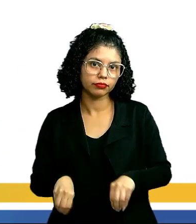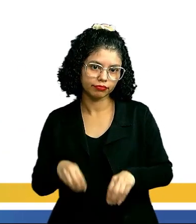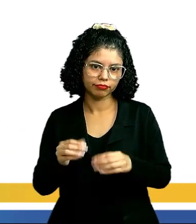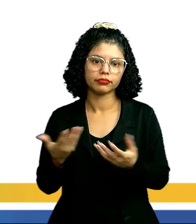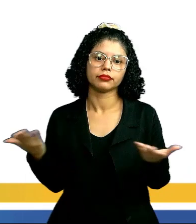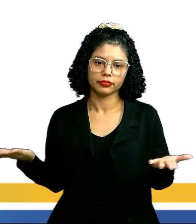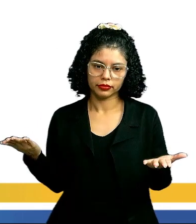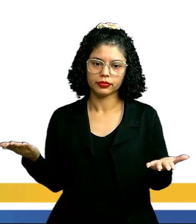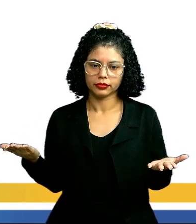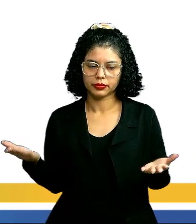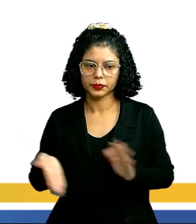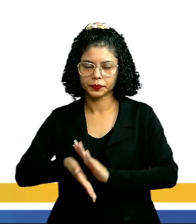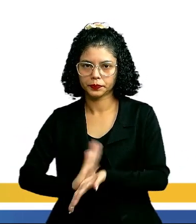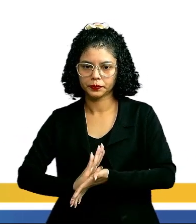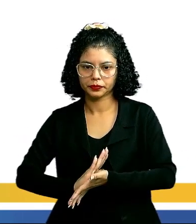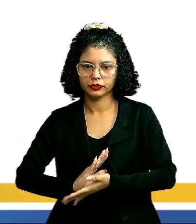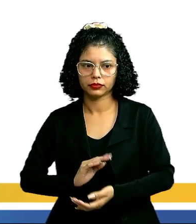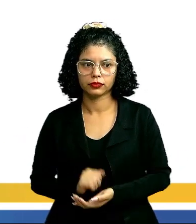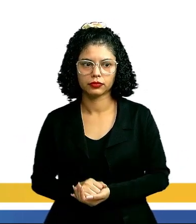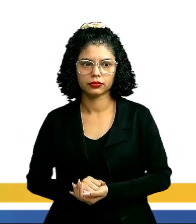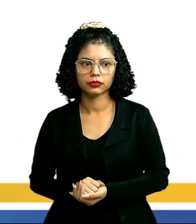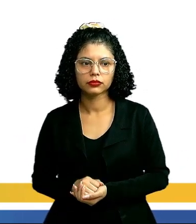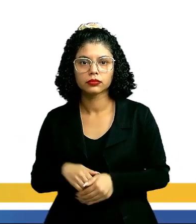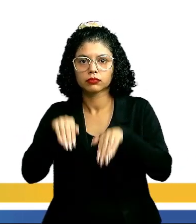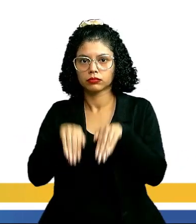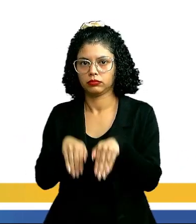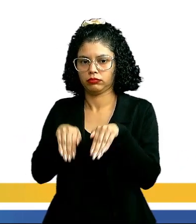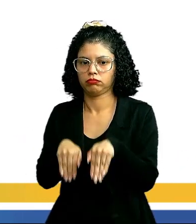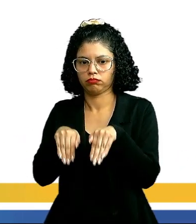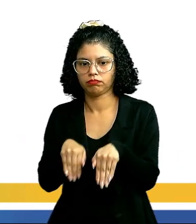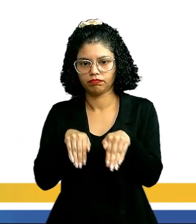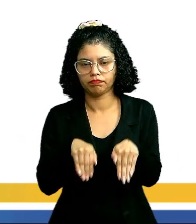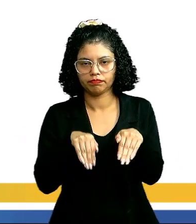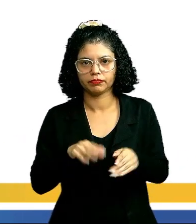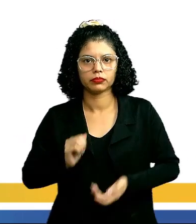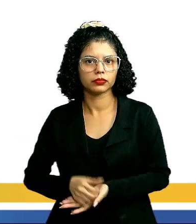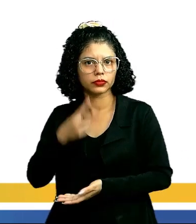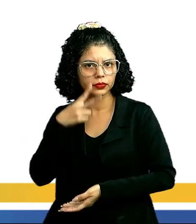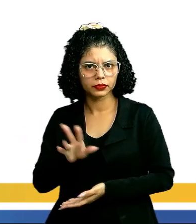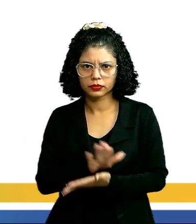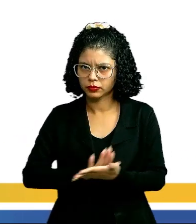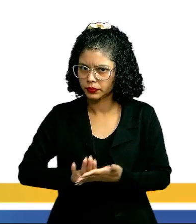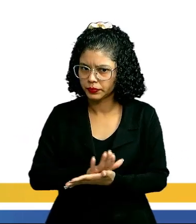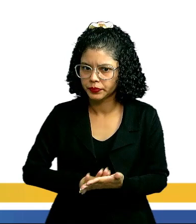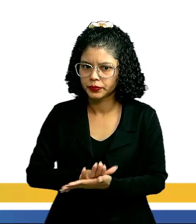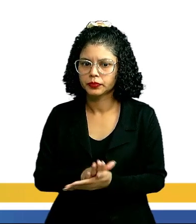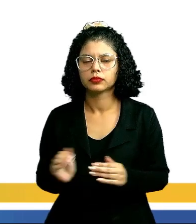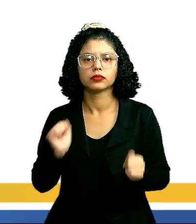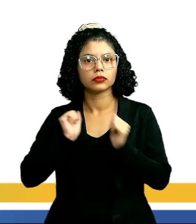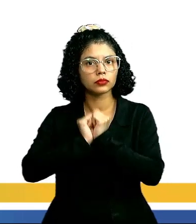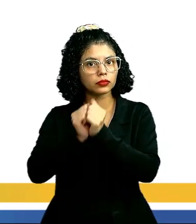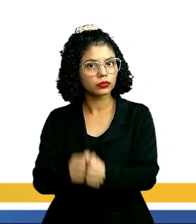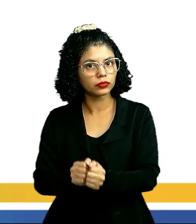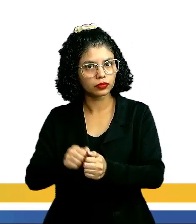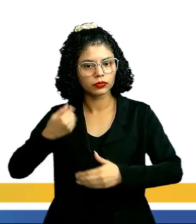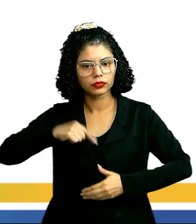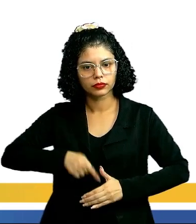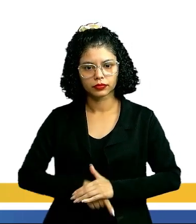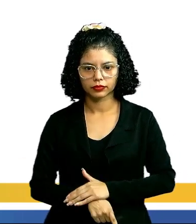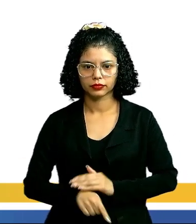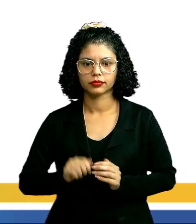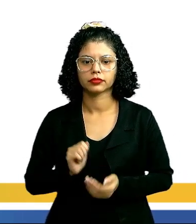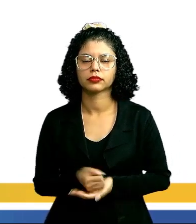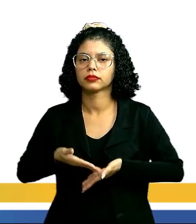ia cair, ia quebrar ovo. Ih, rapaz, canguru põe ovo? Nunca vi um canguru, não, mas os cangurus ficam no marsúpio,